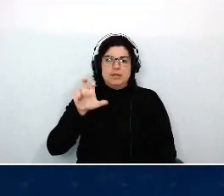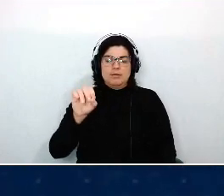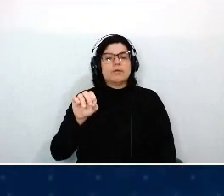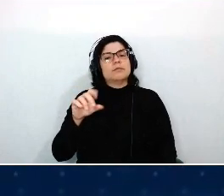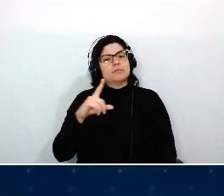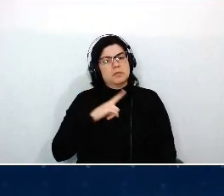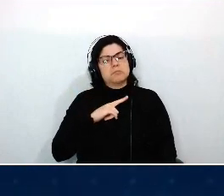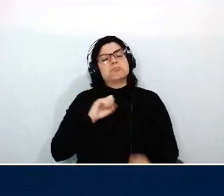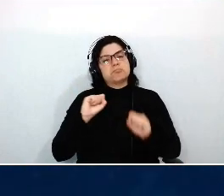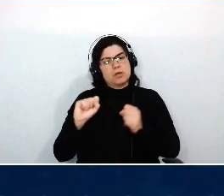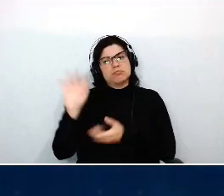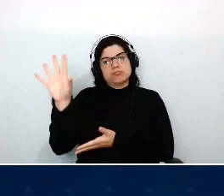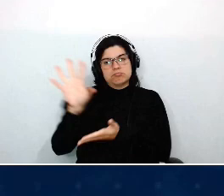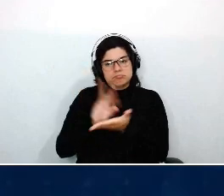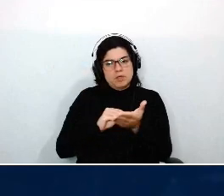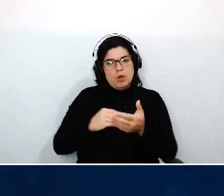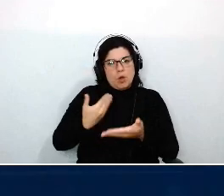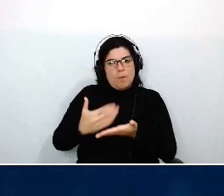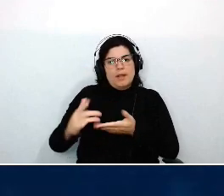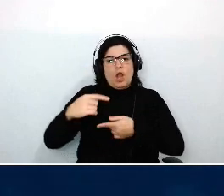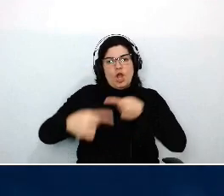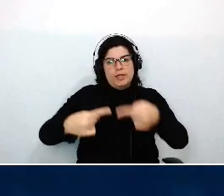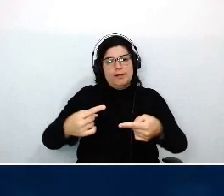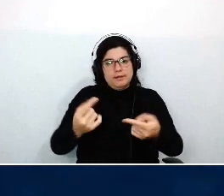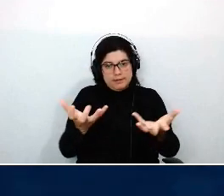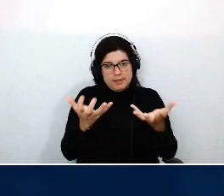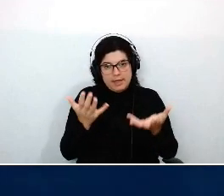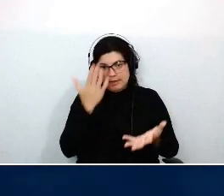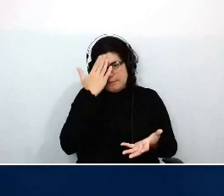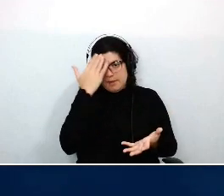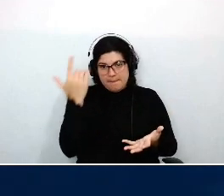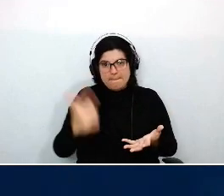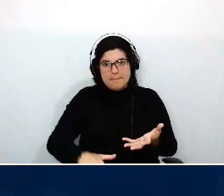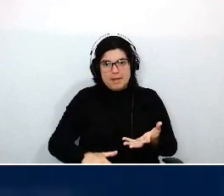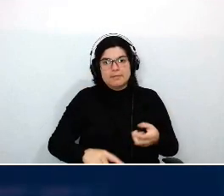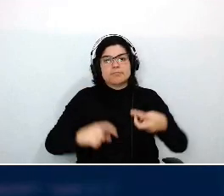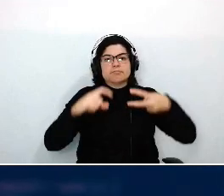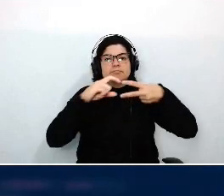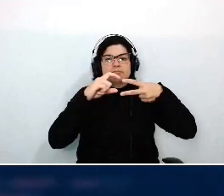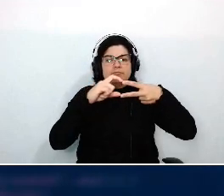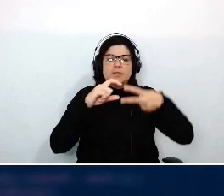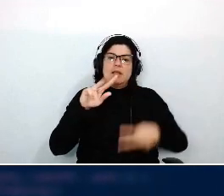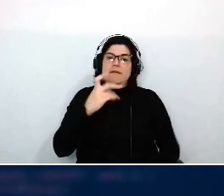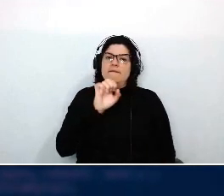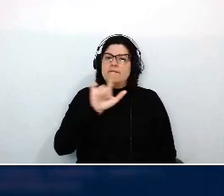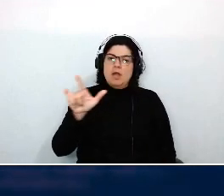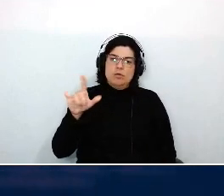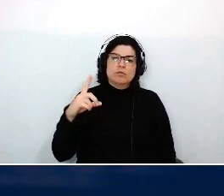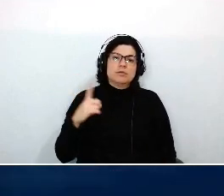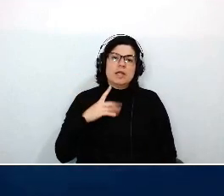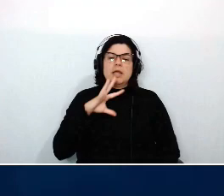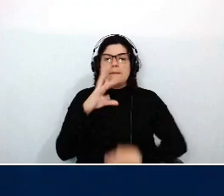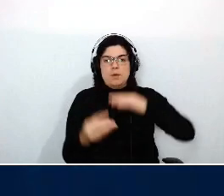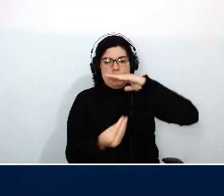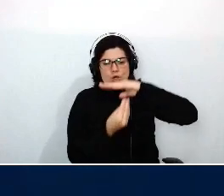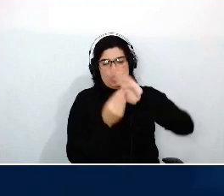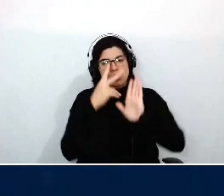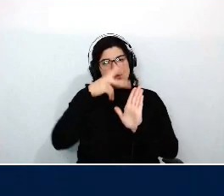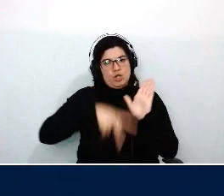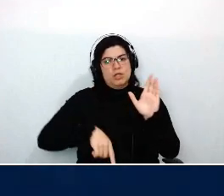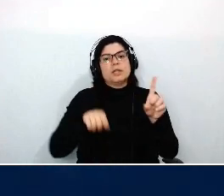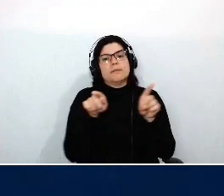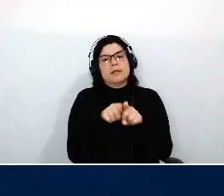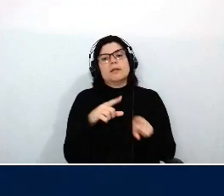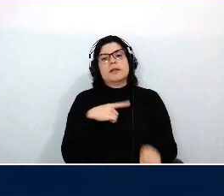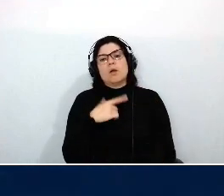rodar. Para quem quiser saber mais sobre a fell, fellang.org, o repositório do projeto, e tem um snake,